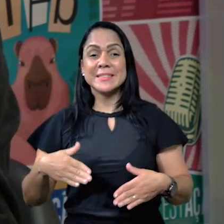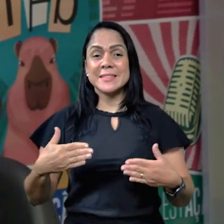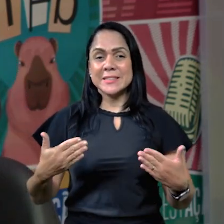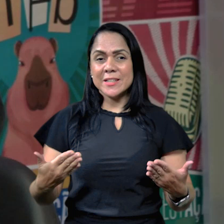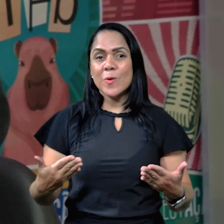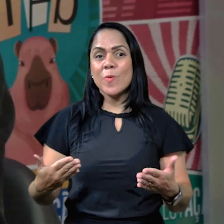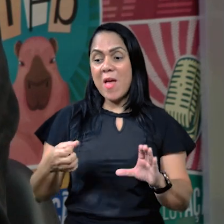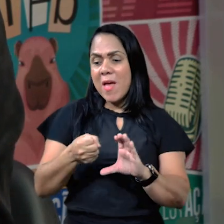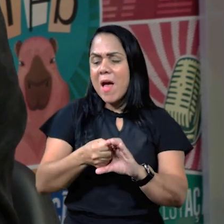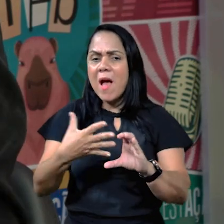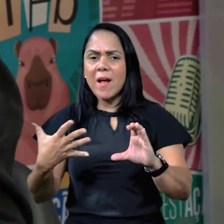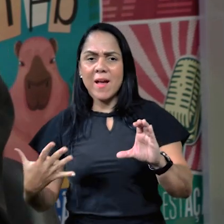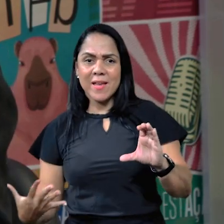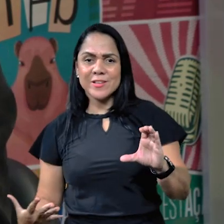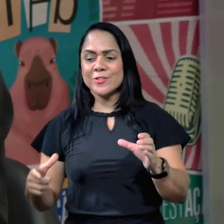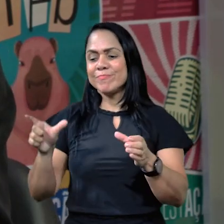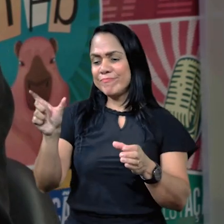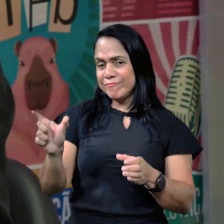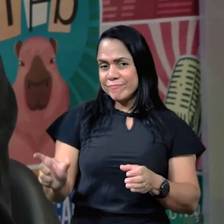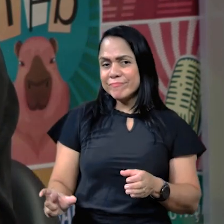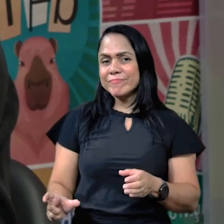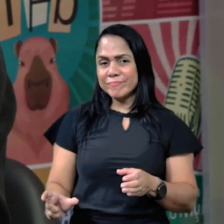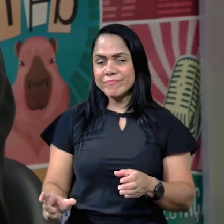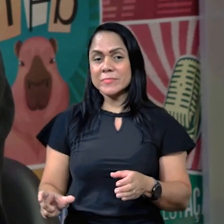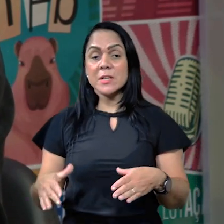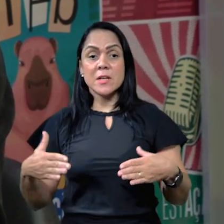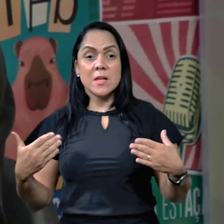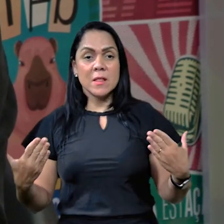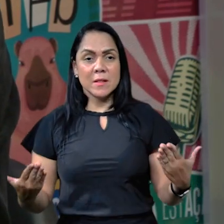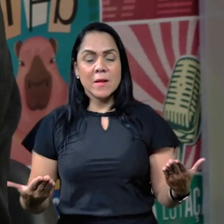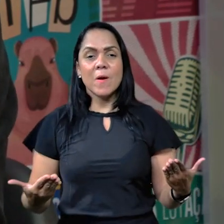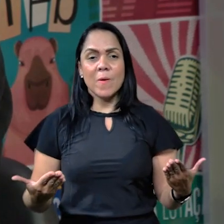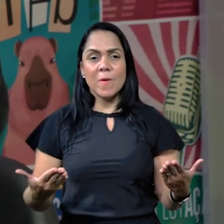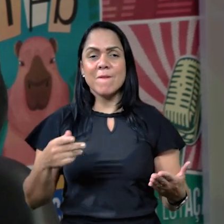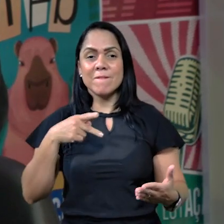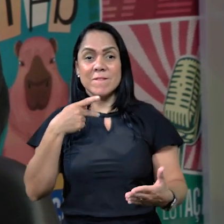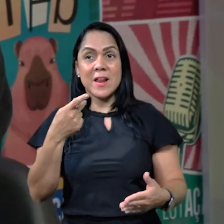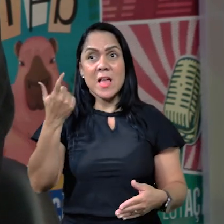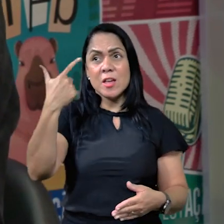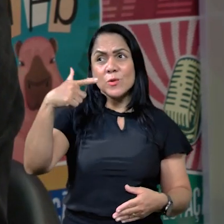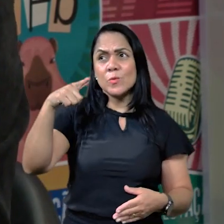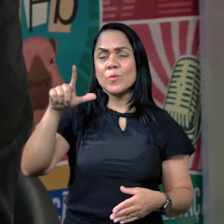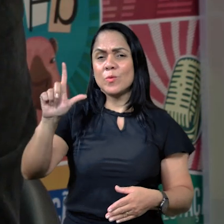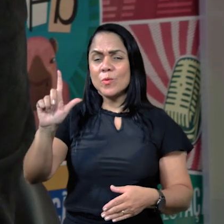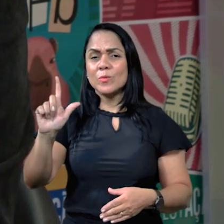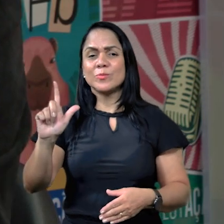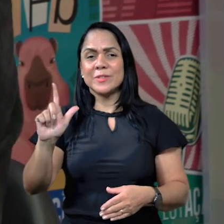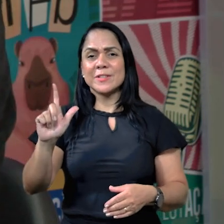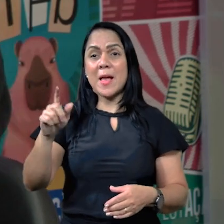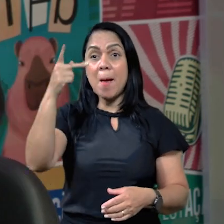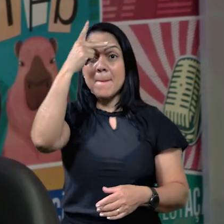É uma característica, faz parte dessa pessoa. Sim, Então a gente vai ter isso em outras áreas também, né? Então sim. a pessoa